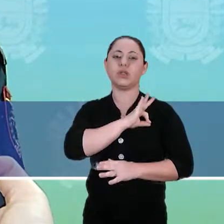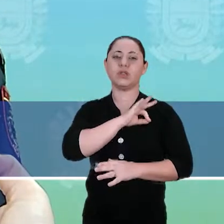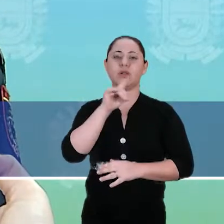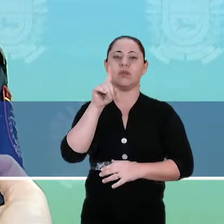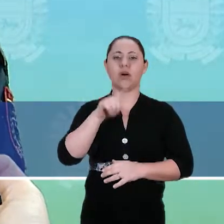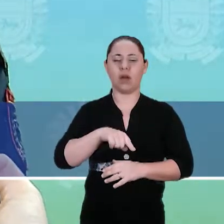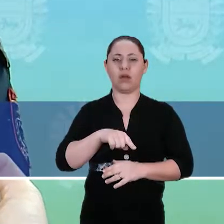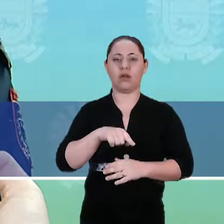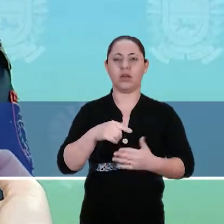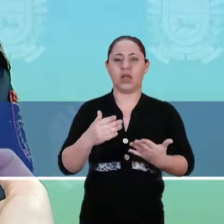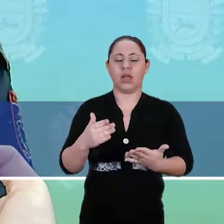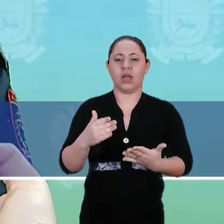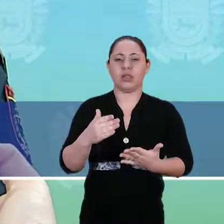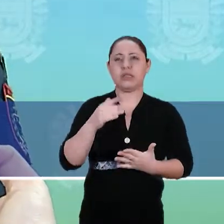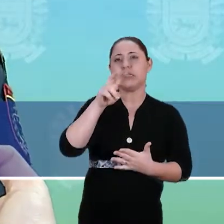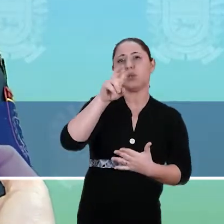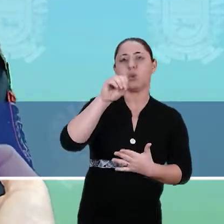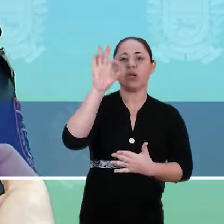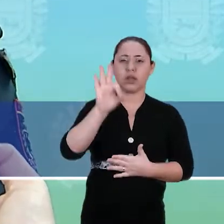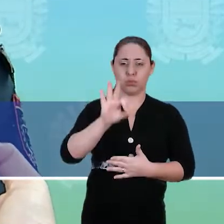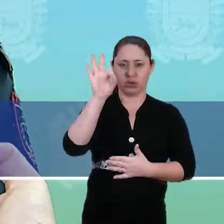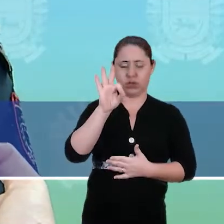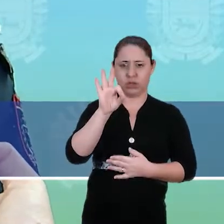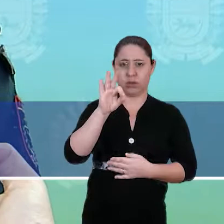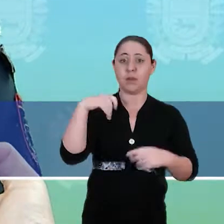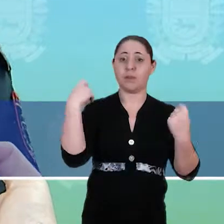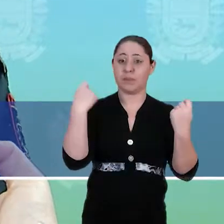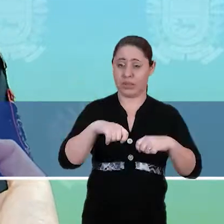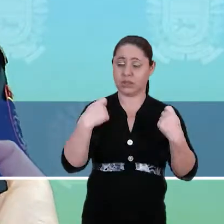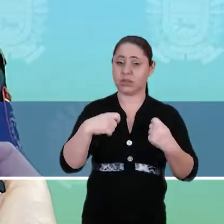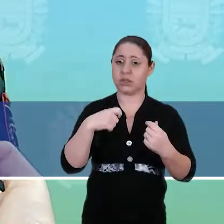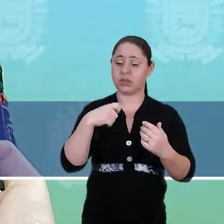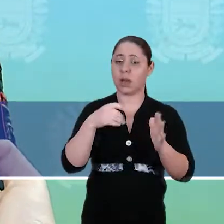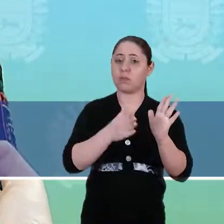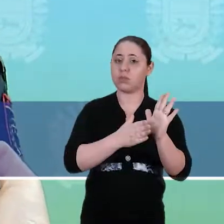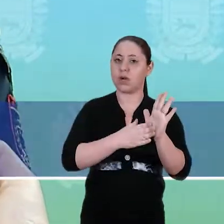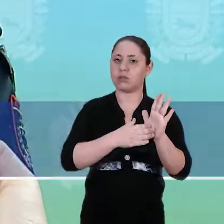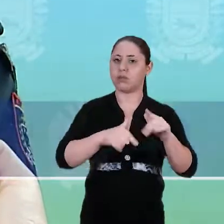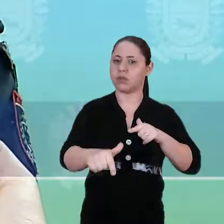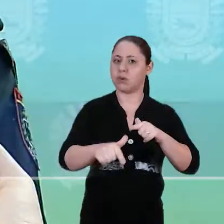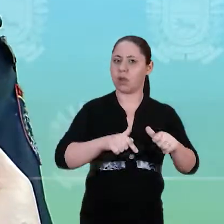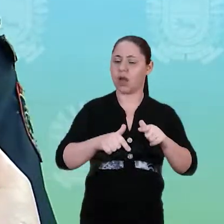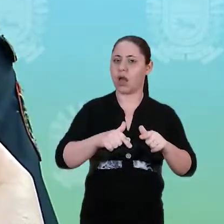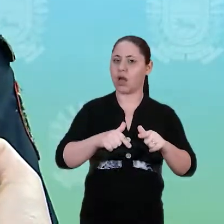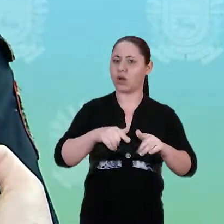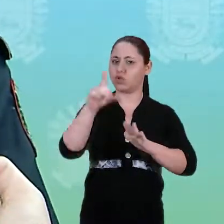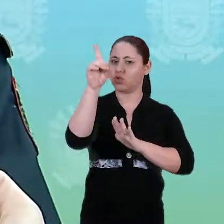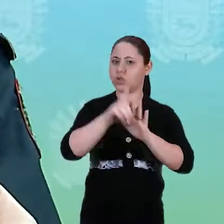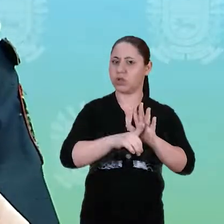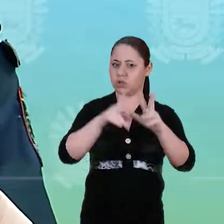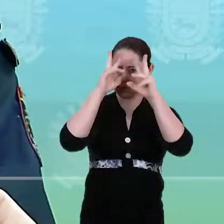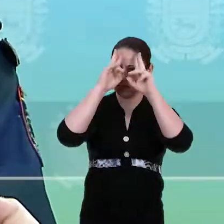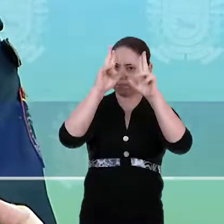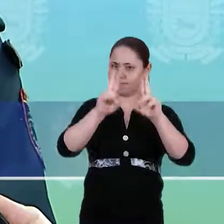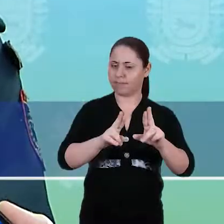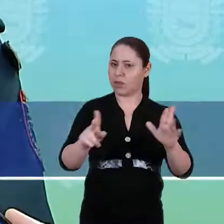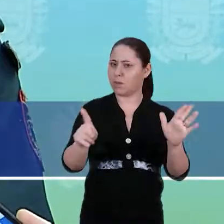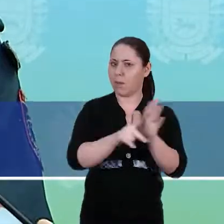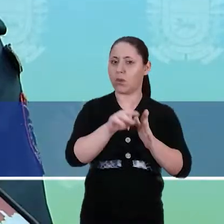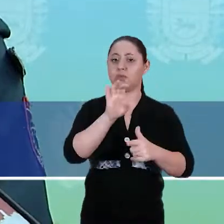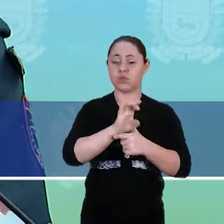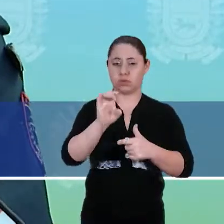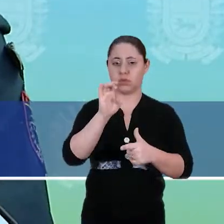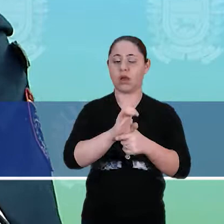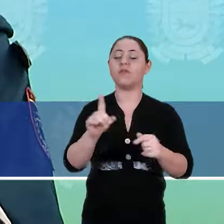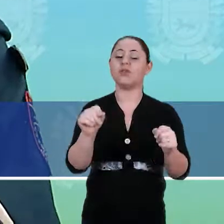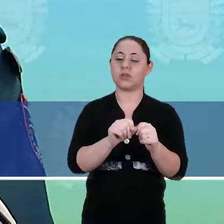policial é um 50%, eu diria. Ele tem que fazer o papel dele, porque é direito e responsabilidade, dever